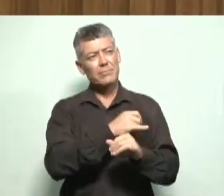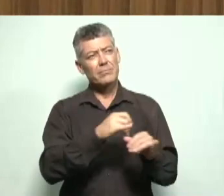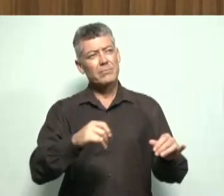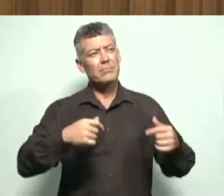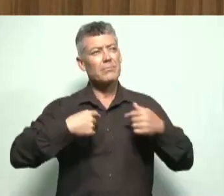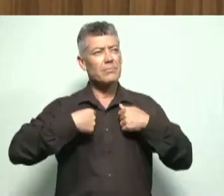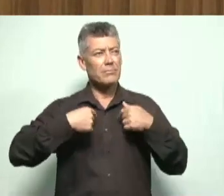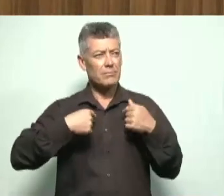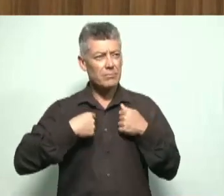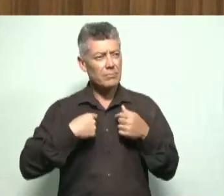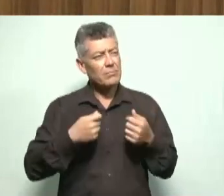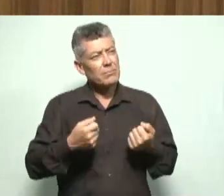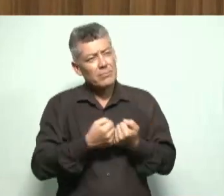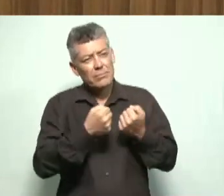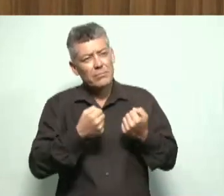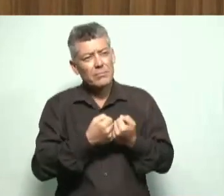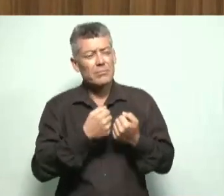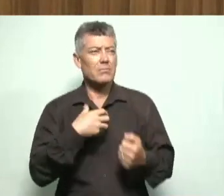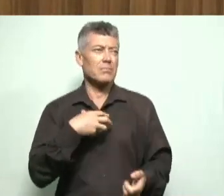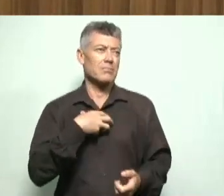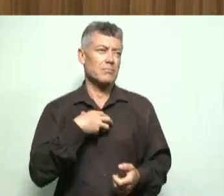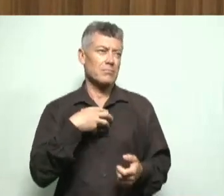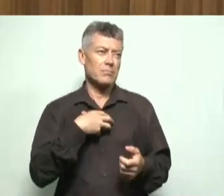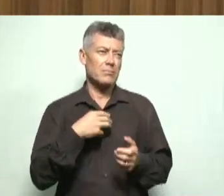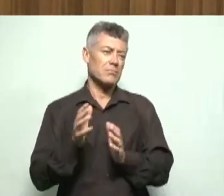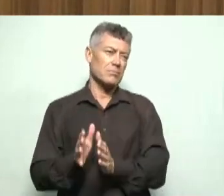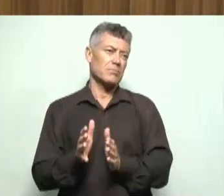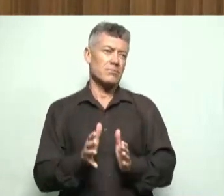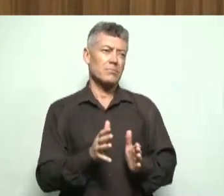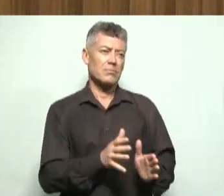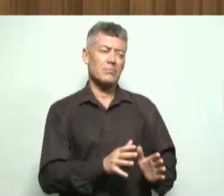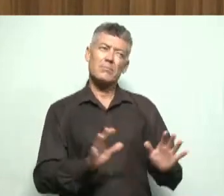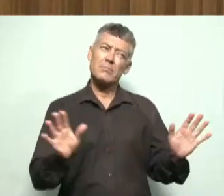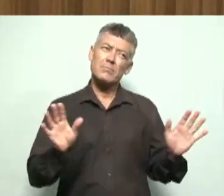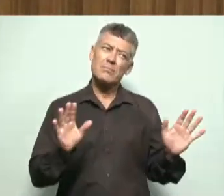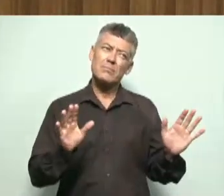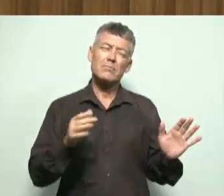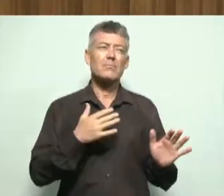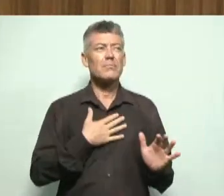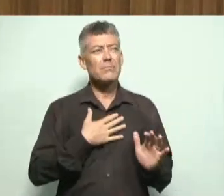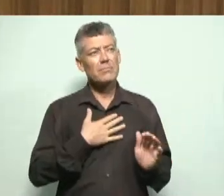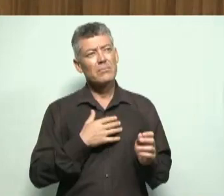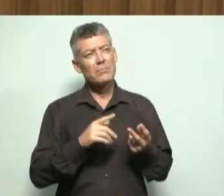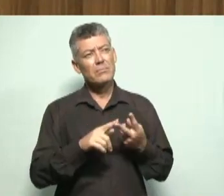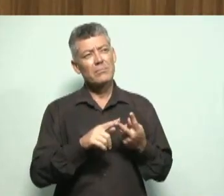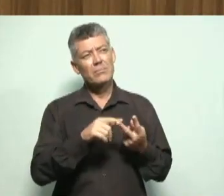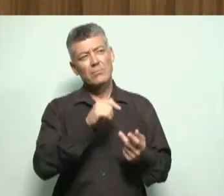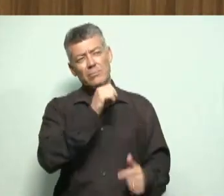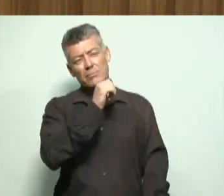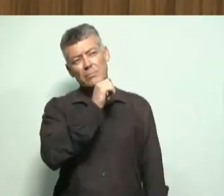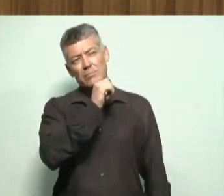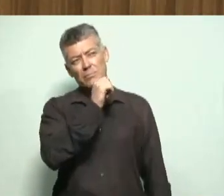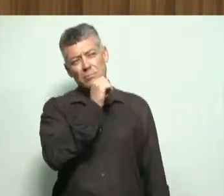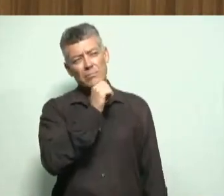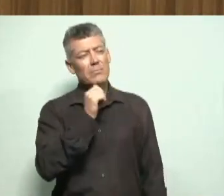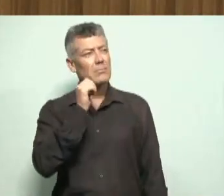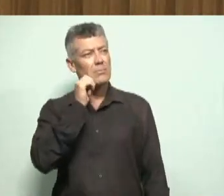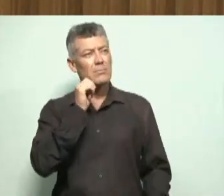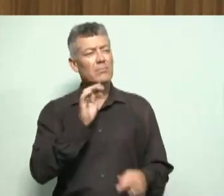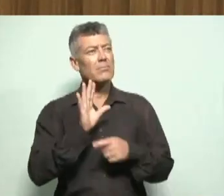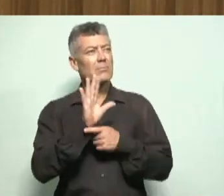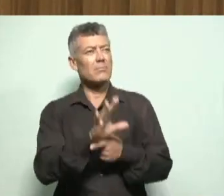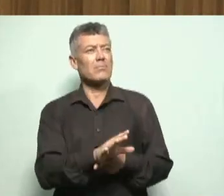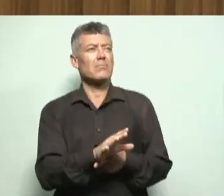eu fui quem lutei para que se organizasse aquela rua. Eu fui lá e Anderson foi comigo ajudar